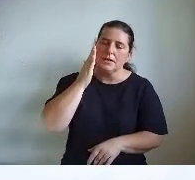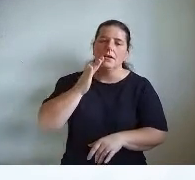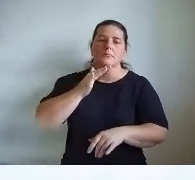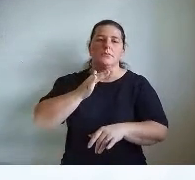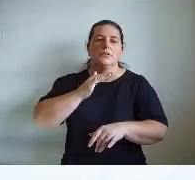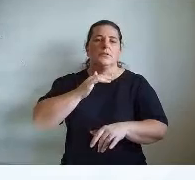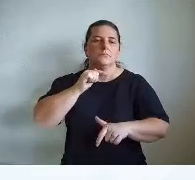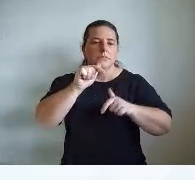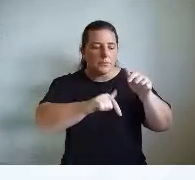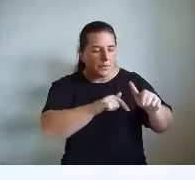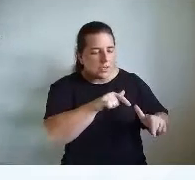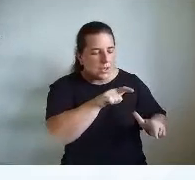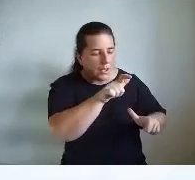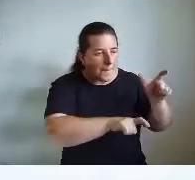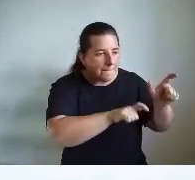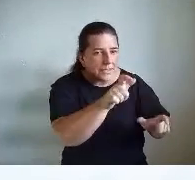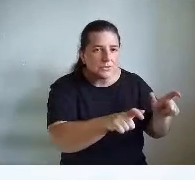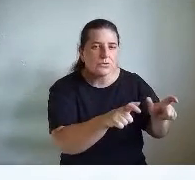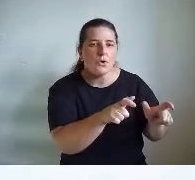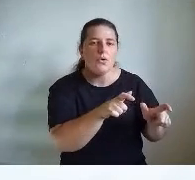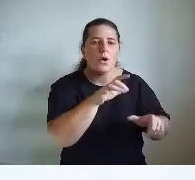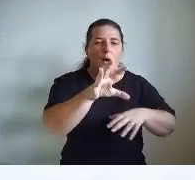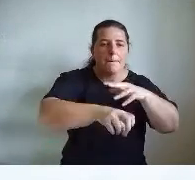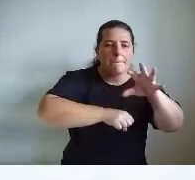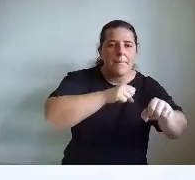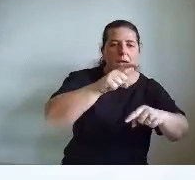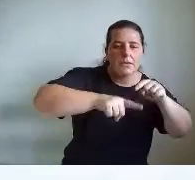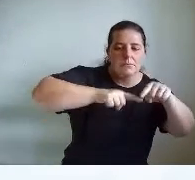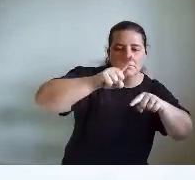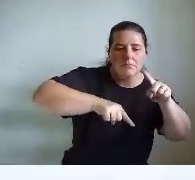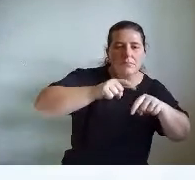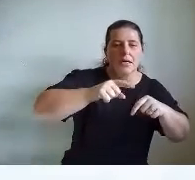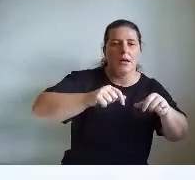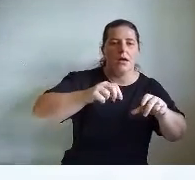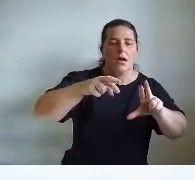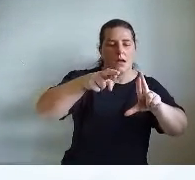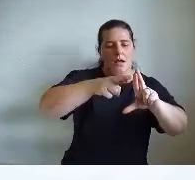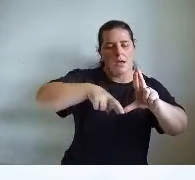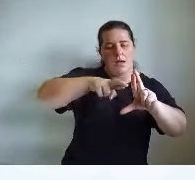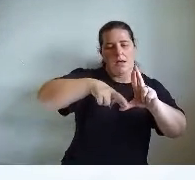materiais recicláveis. Iniciei fazendo inspeções e vistorias nos lixões